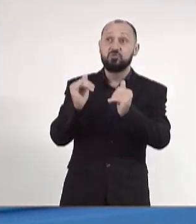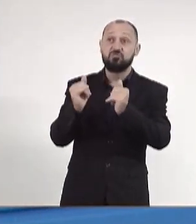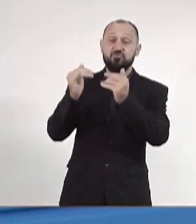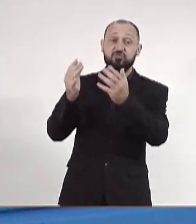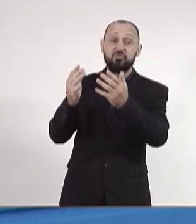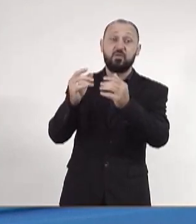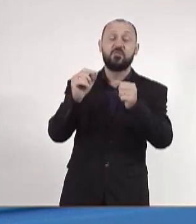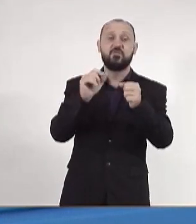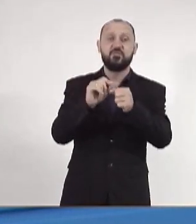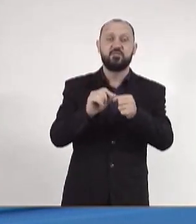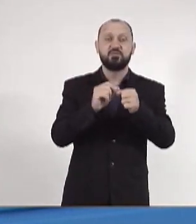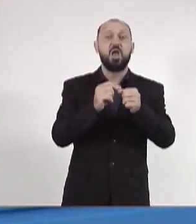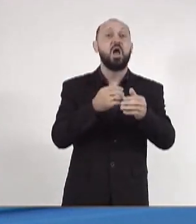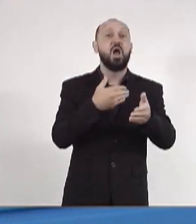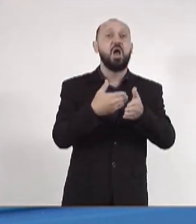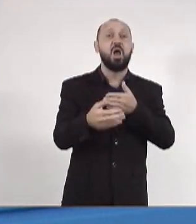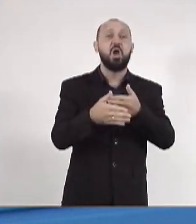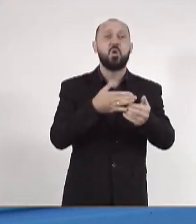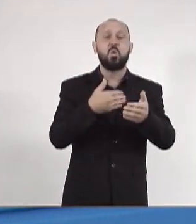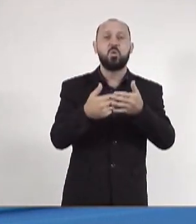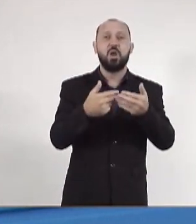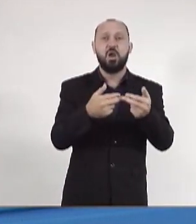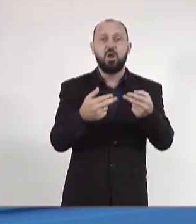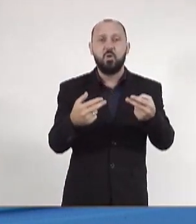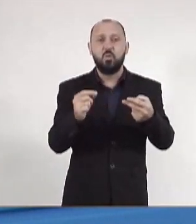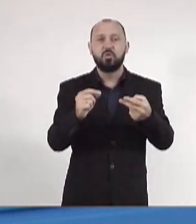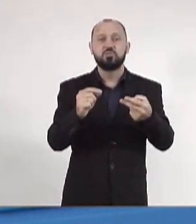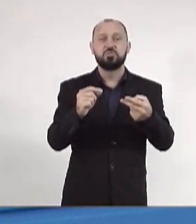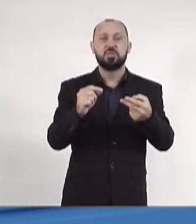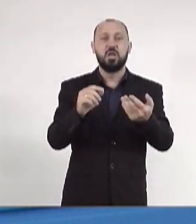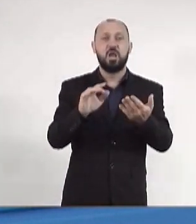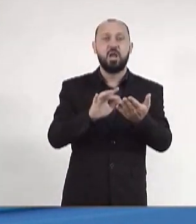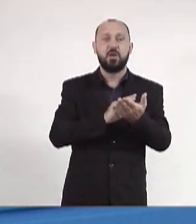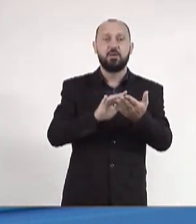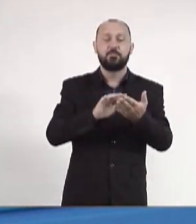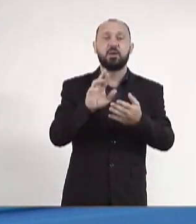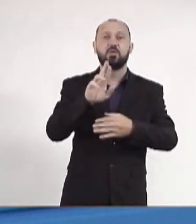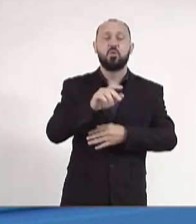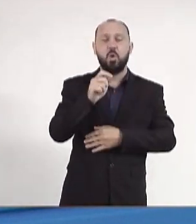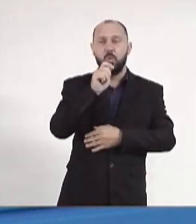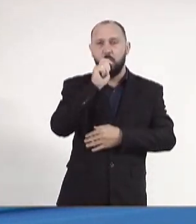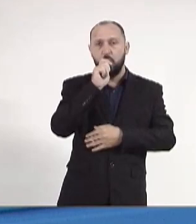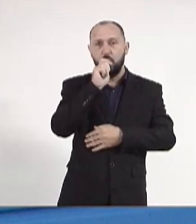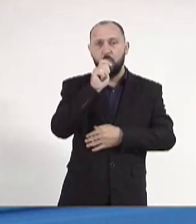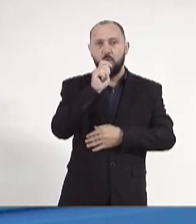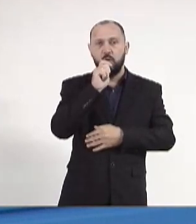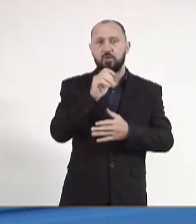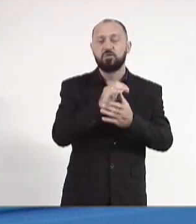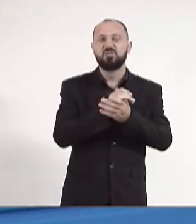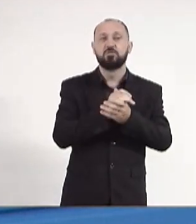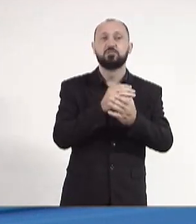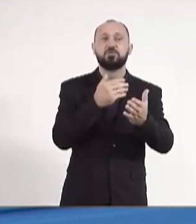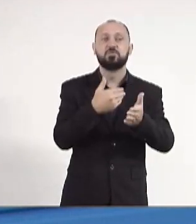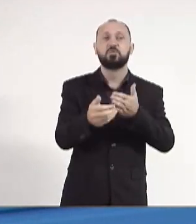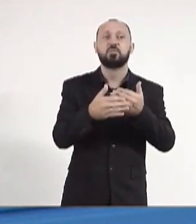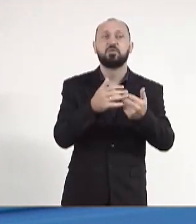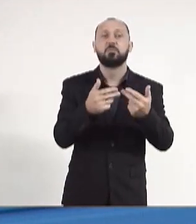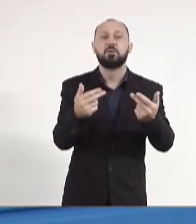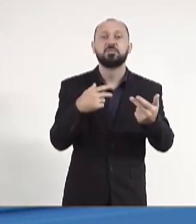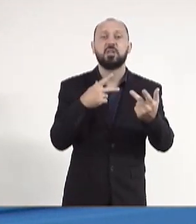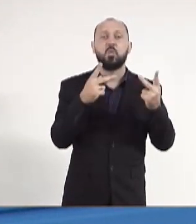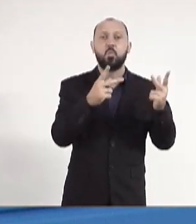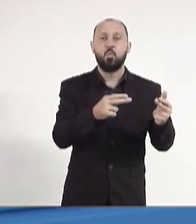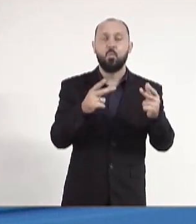importação, produção de quaisquer dispositivos eletrônicos para fumar ou de qualquer outro